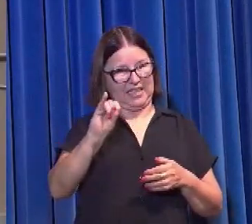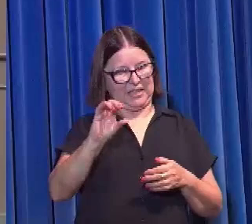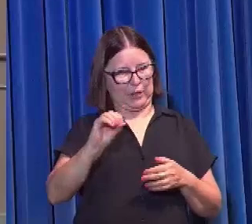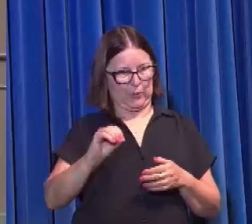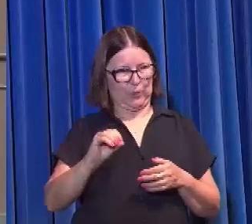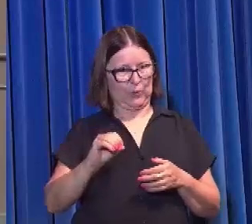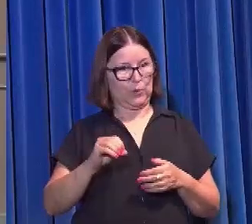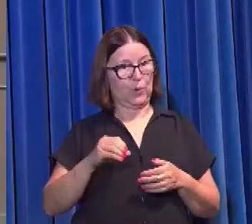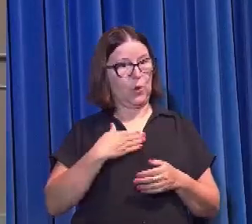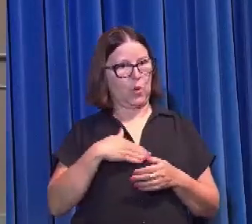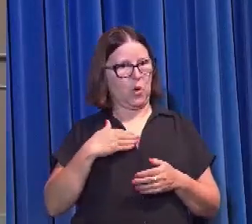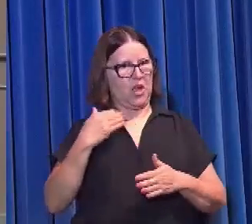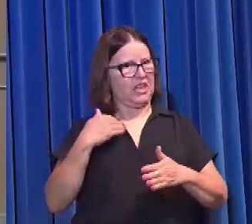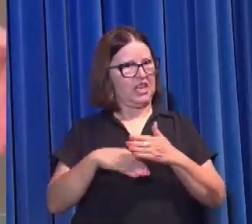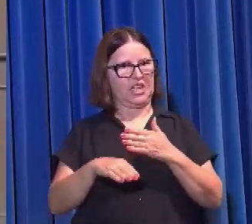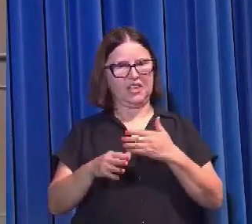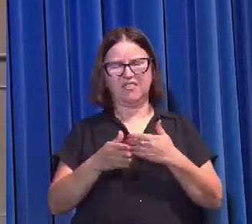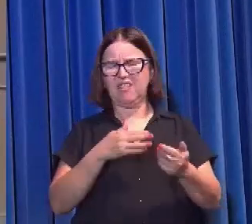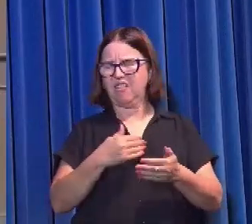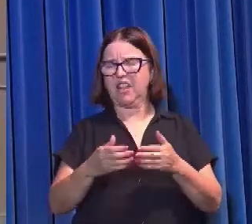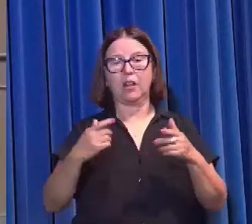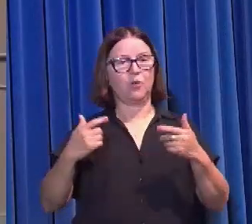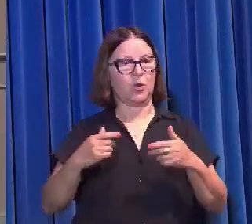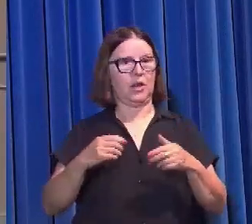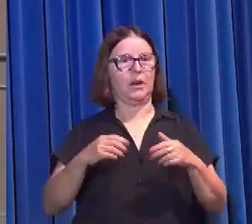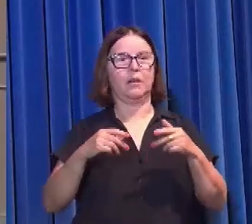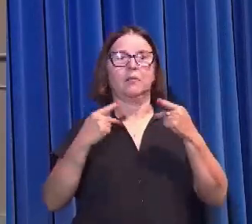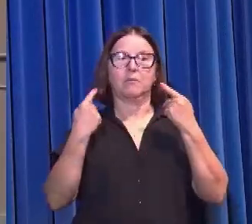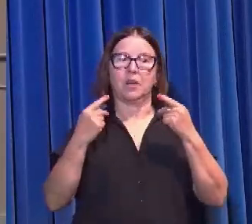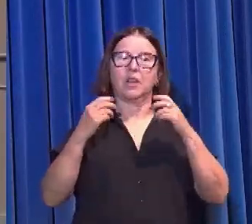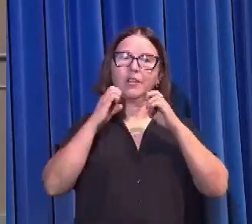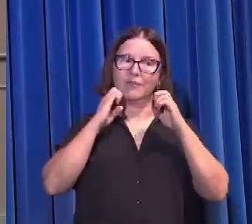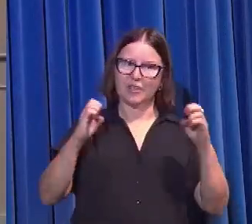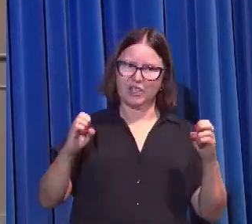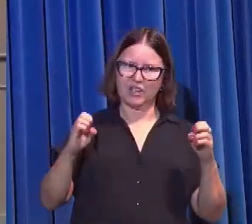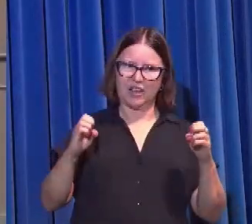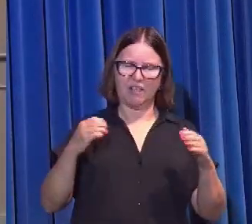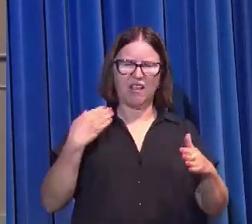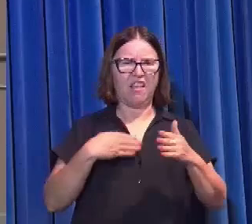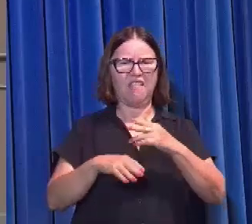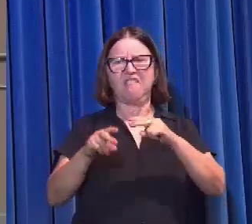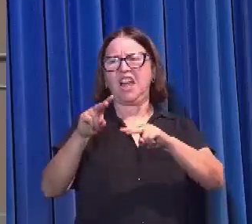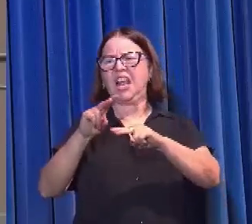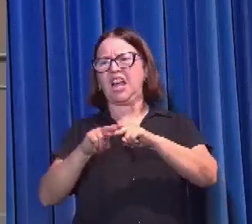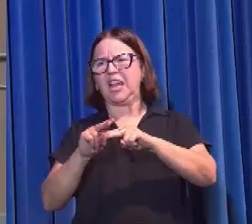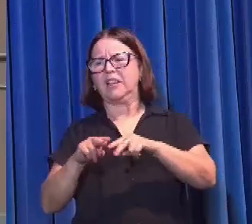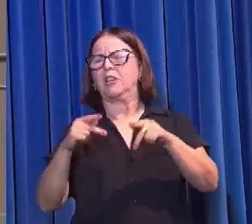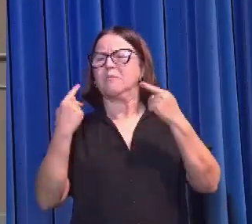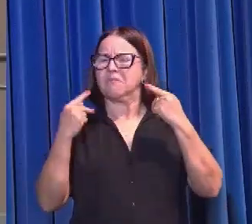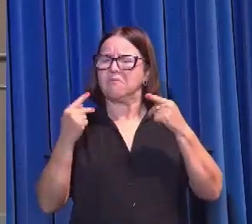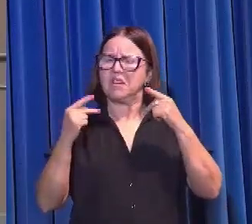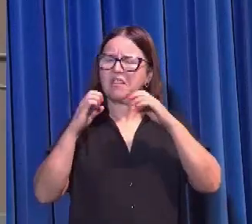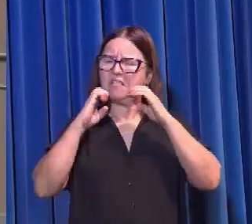gosta de ir em qualquer lugar que chamar, o bicho está indo para pregar o evangelho. Isso é um dom concedido por Deus, não a todos nós. Todos nós somos